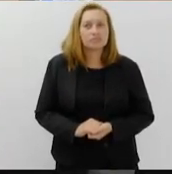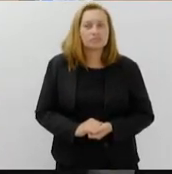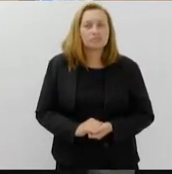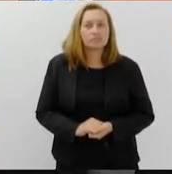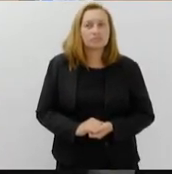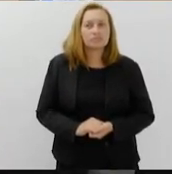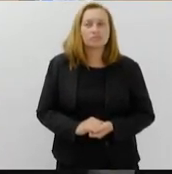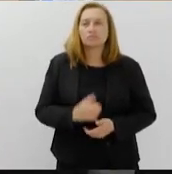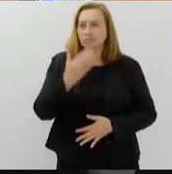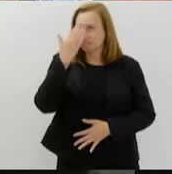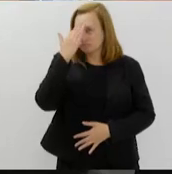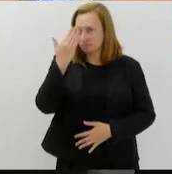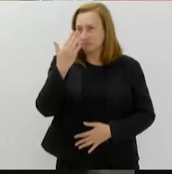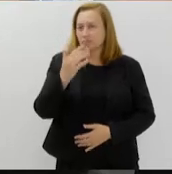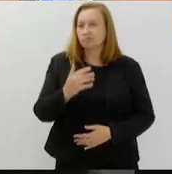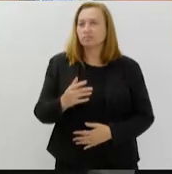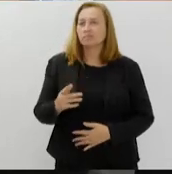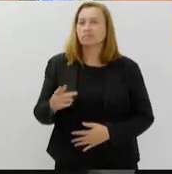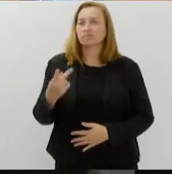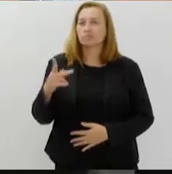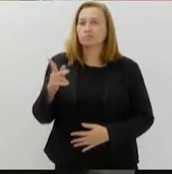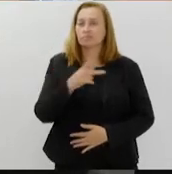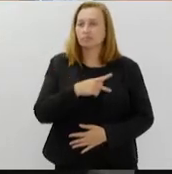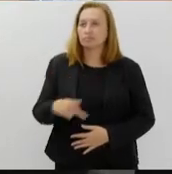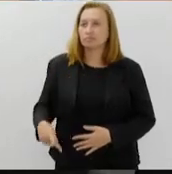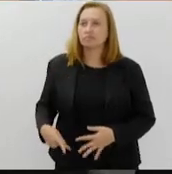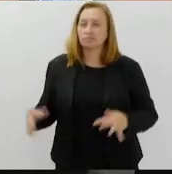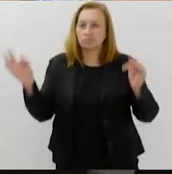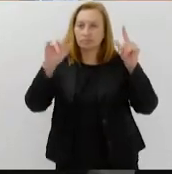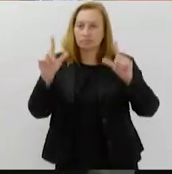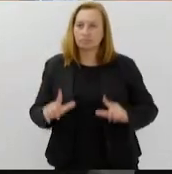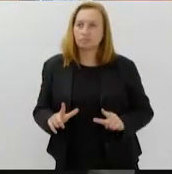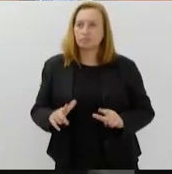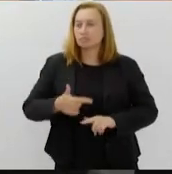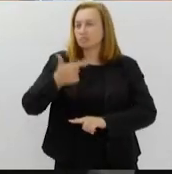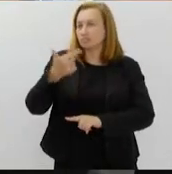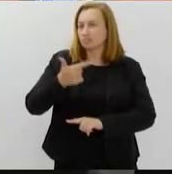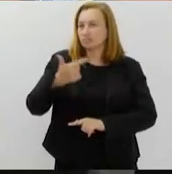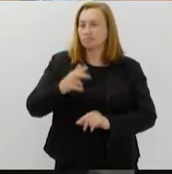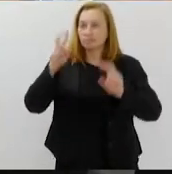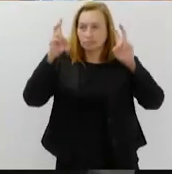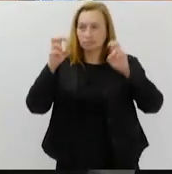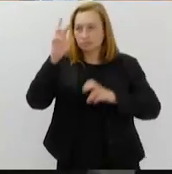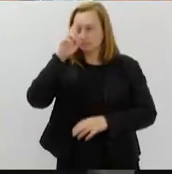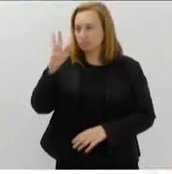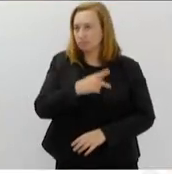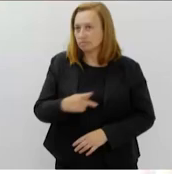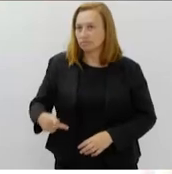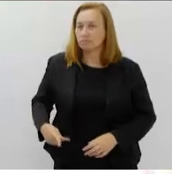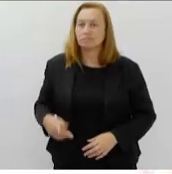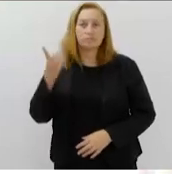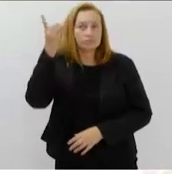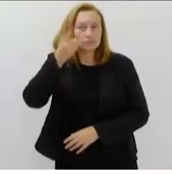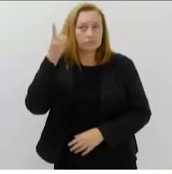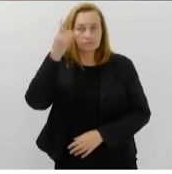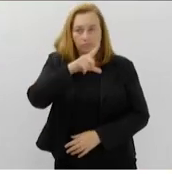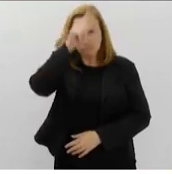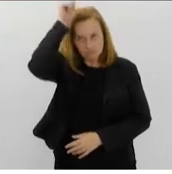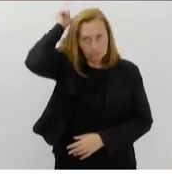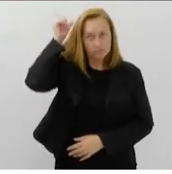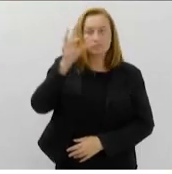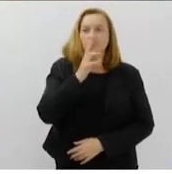Obrigado por fazer o seu presidente feliz. A segunda questão, presidente, é o seguinte. Está aqui o deputado Luiz Paulo, deputado